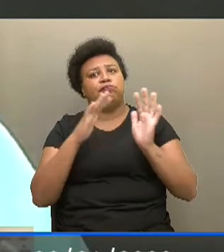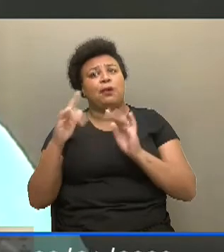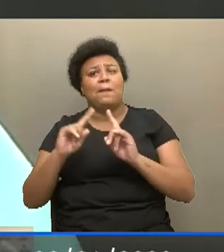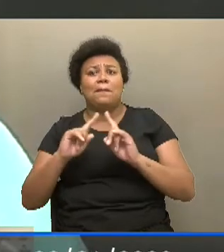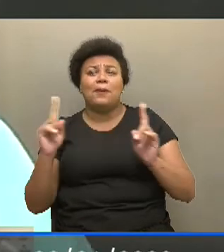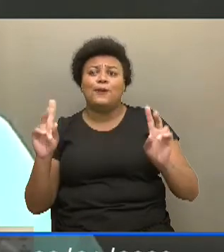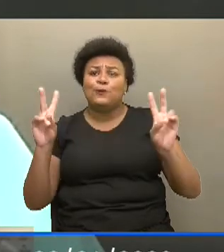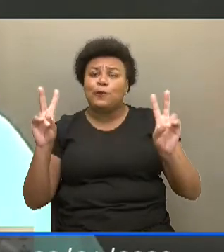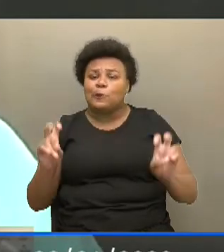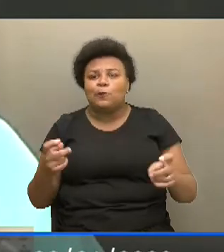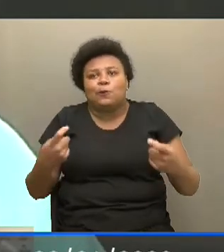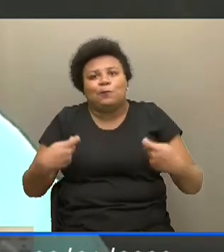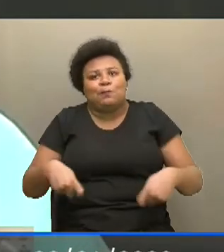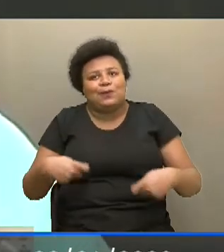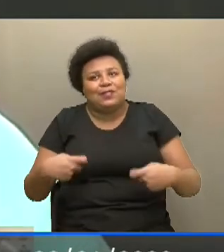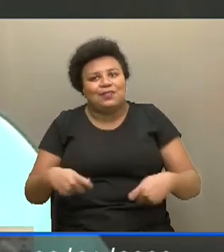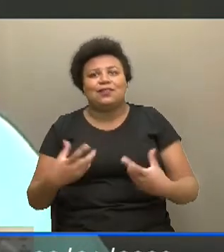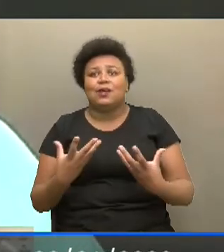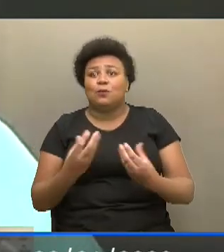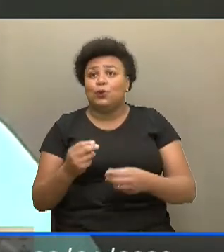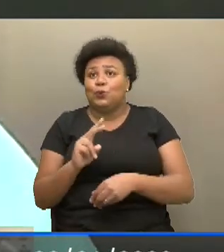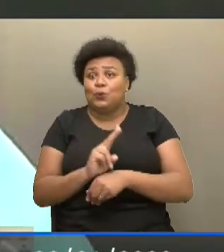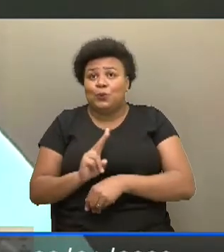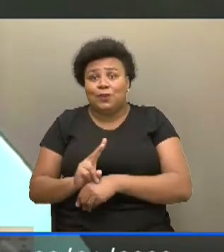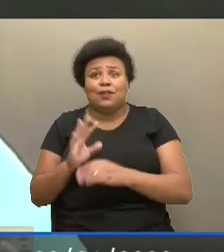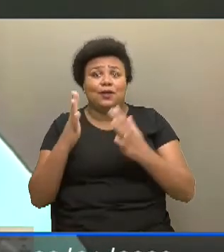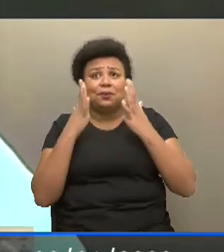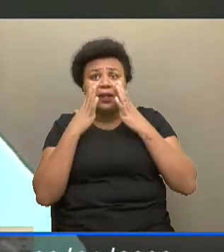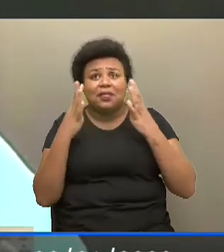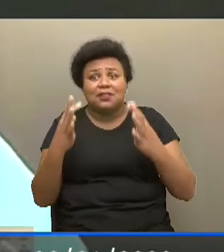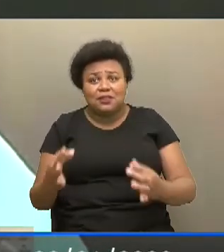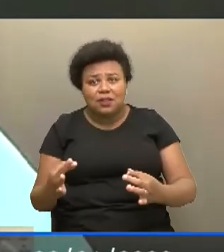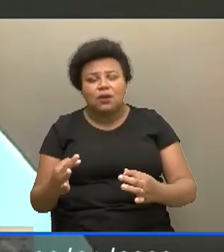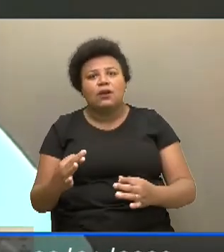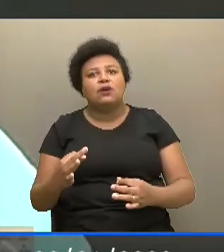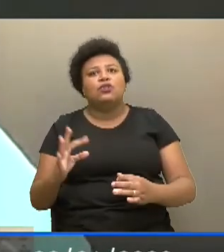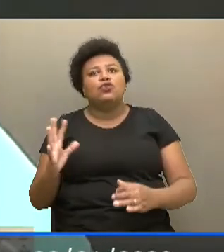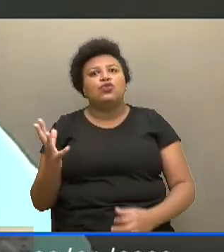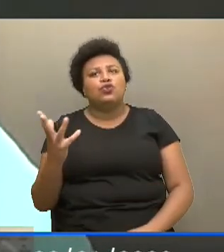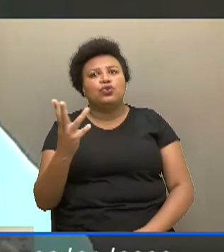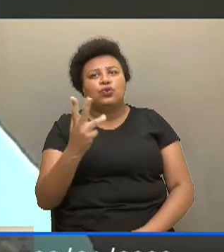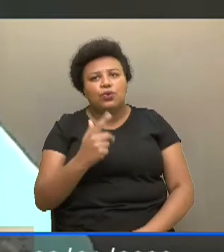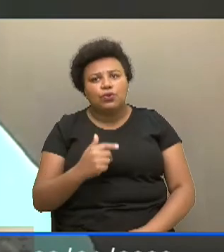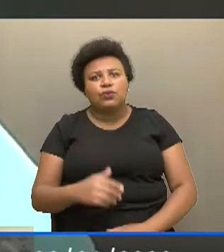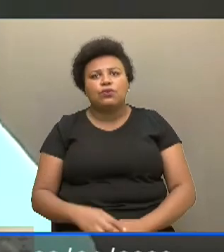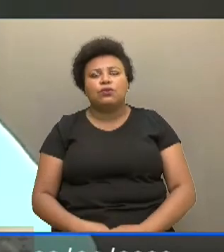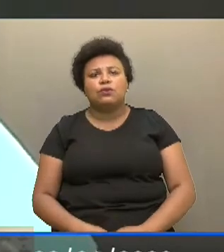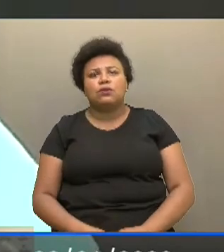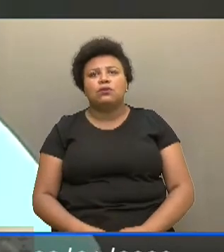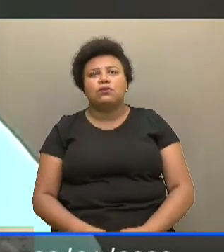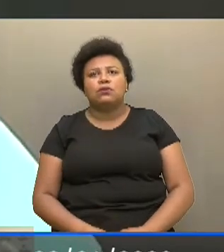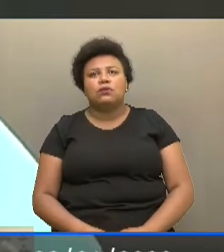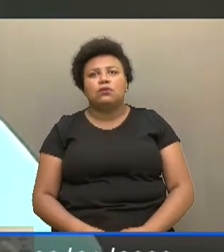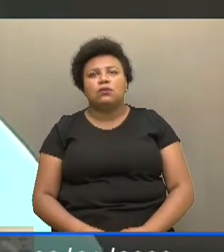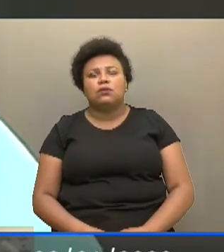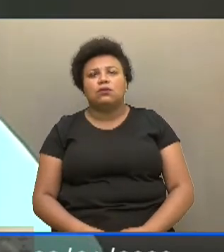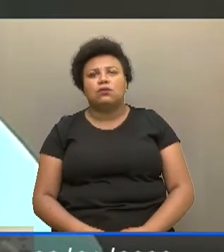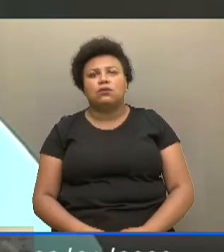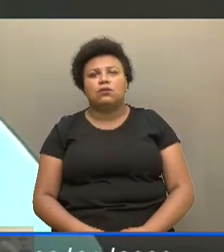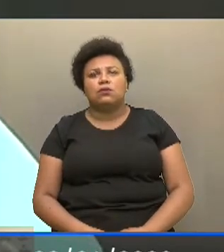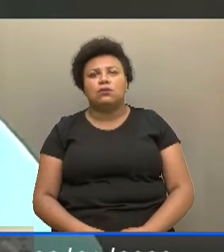assunto requer realmente bastante cuidado, atenção de todos. Estou inscrito aí, presidente. Estou inscrito aí, né,